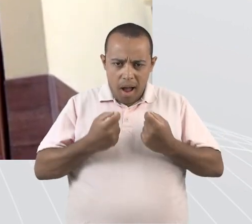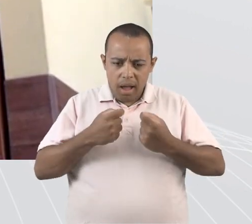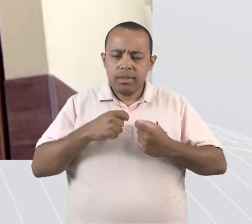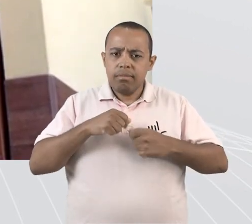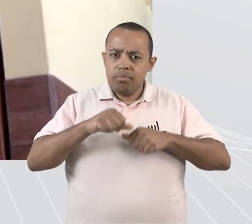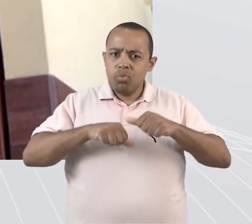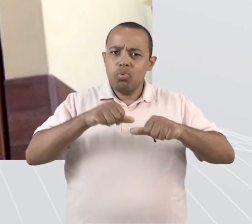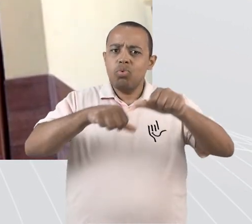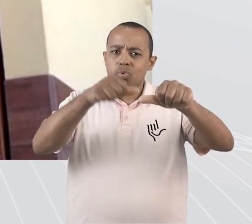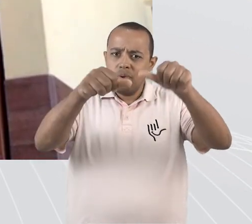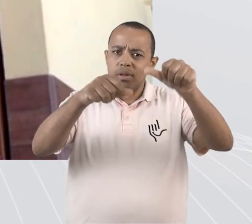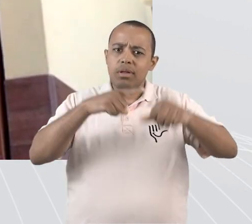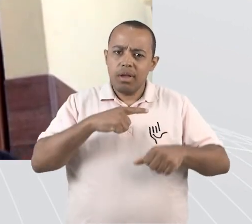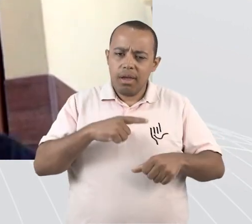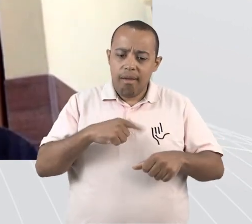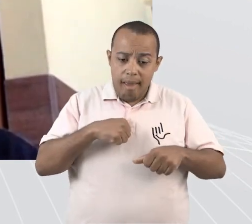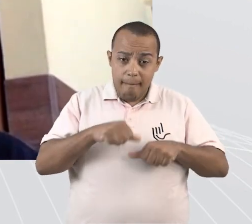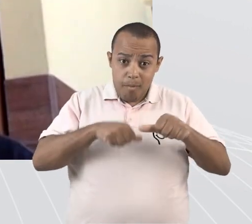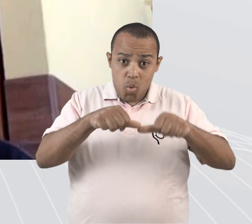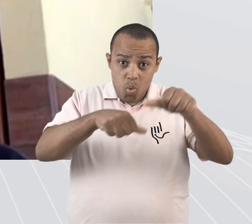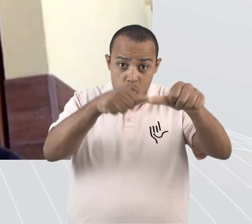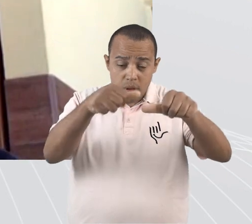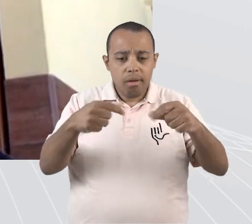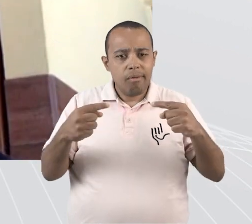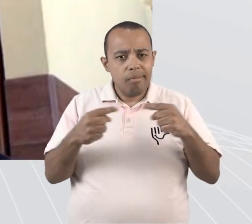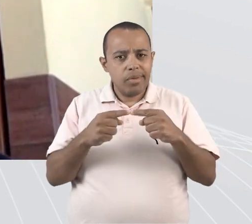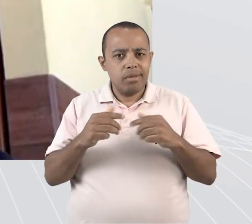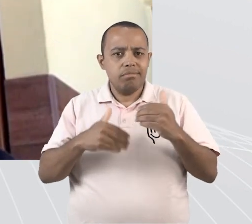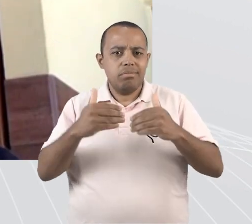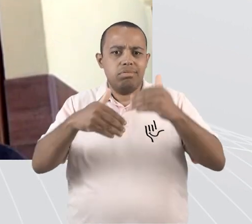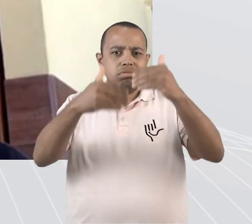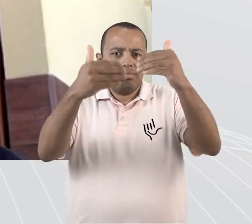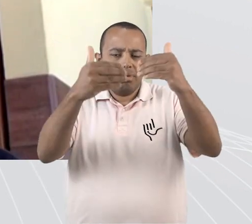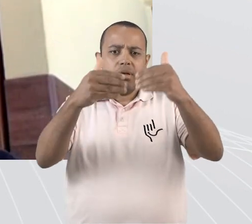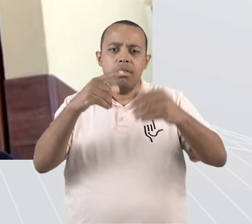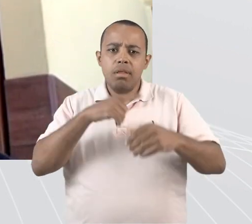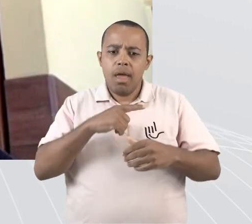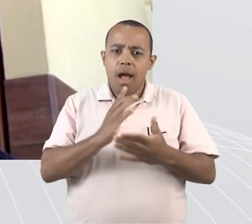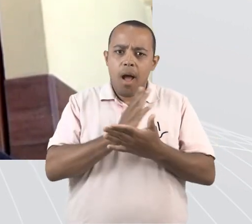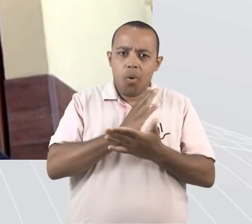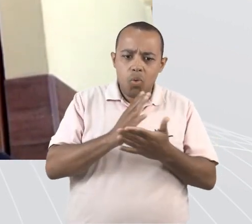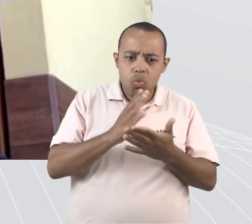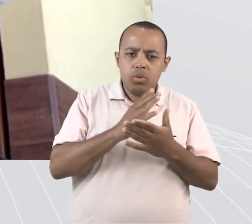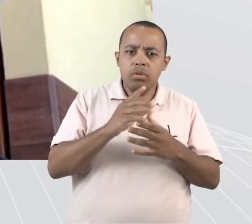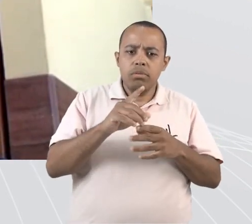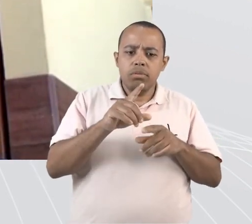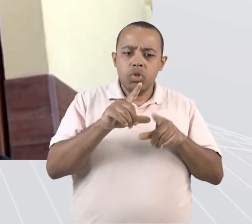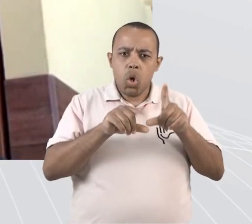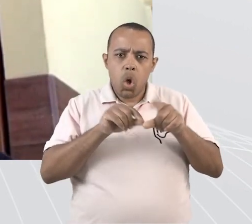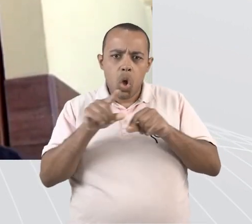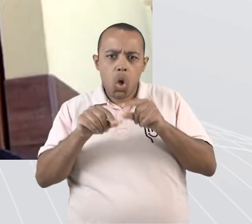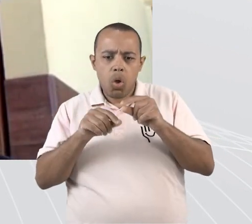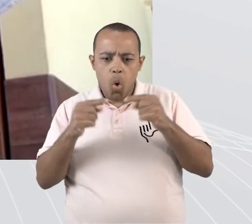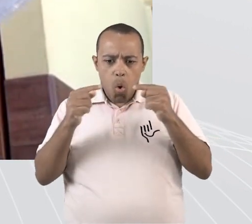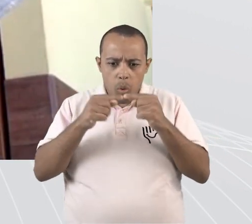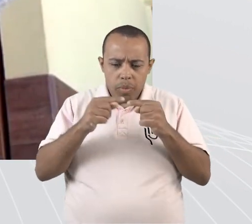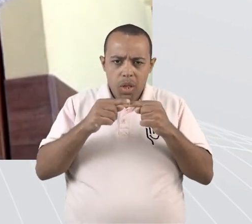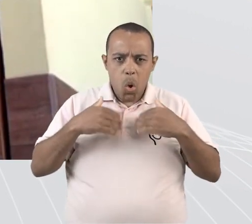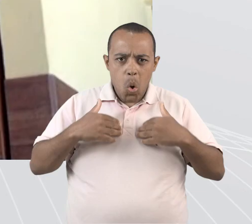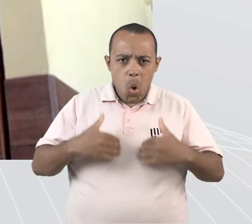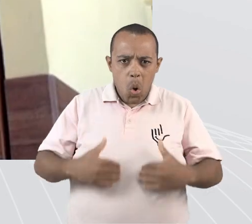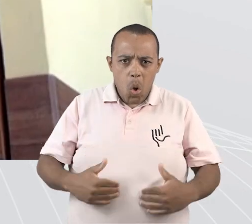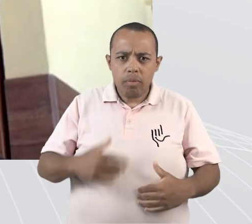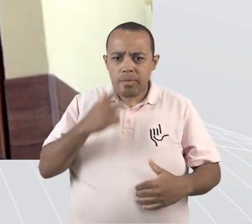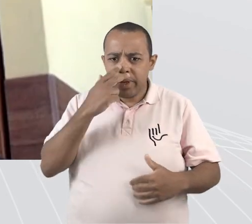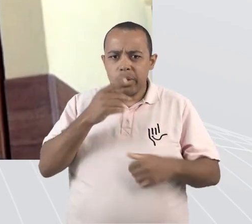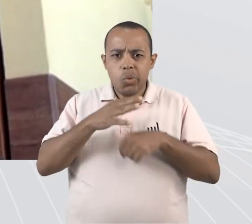elas vão acumulando variações e elas são selecionadas pelo organismo, e se elas se dão bem, é ruim para nós, vira um câncer, né, de